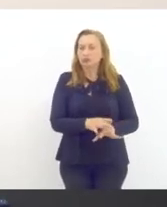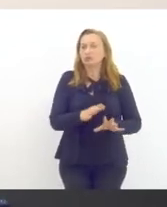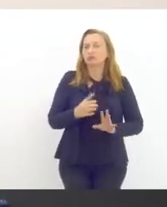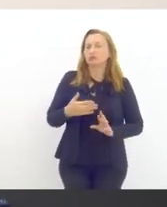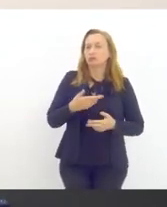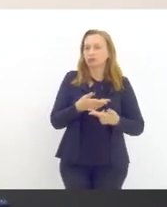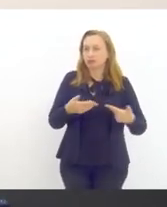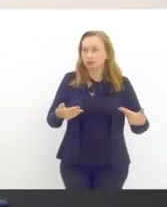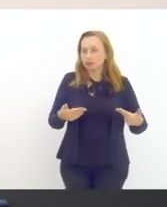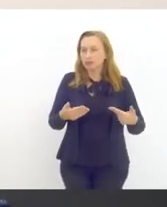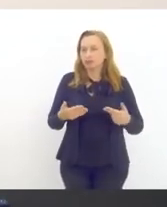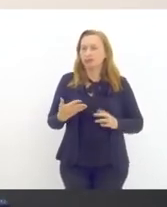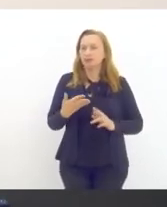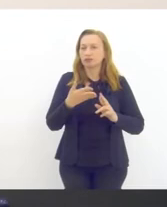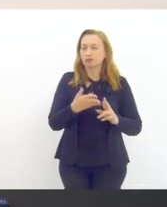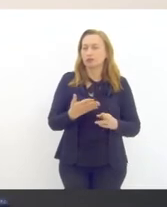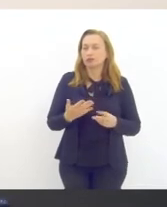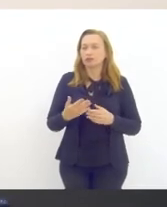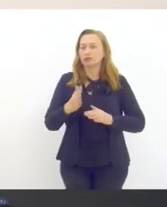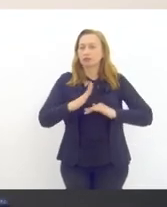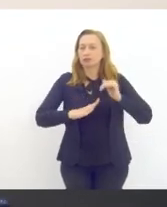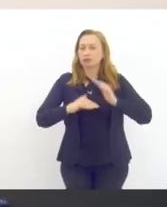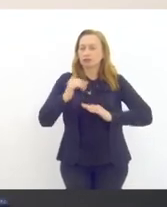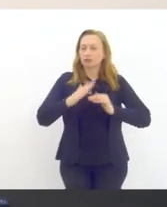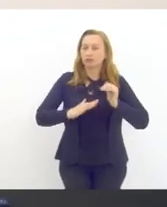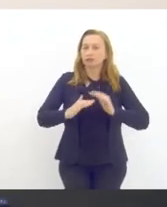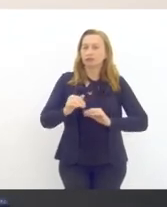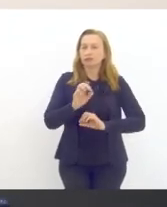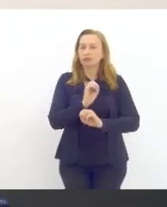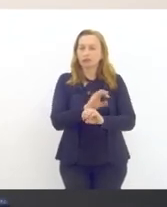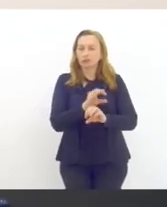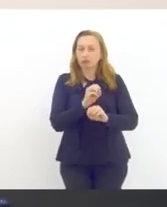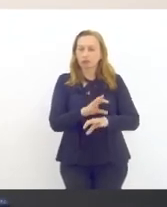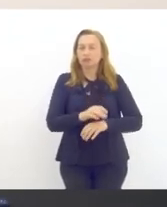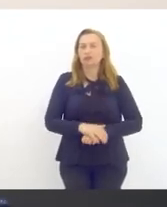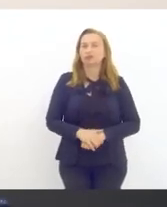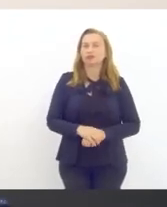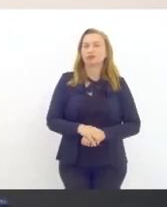referentes a profissionais de educação e infraestrutura escolar.